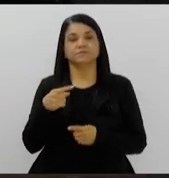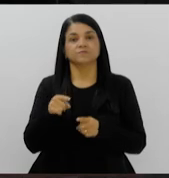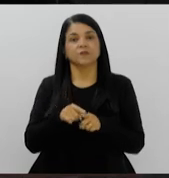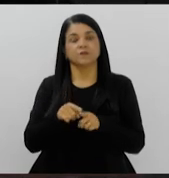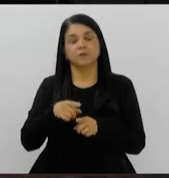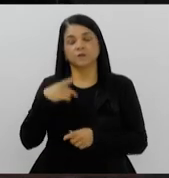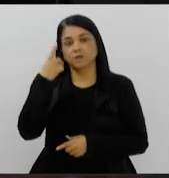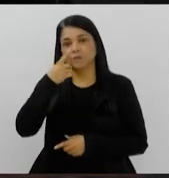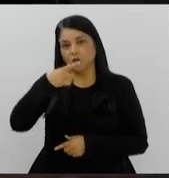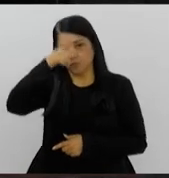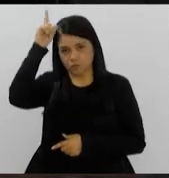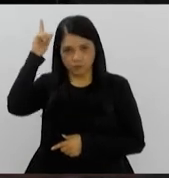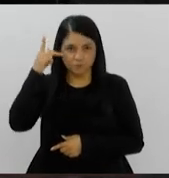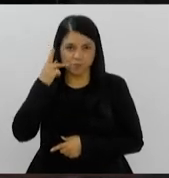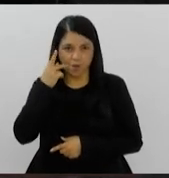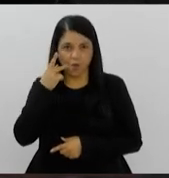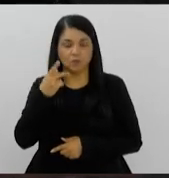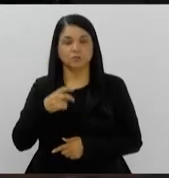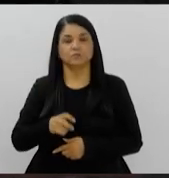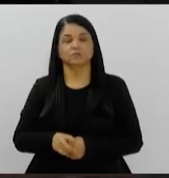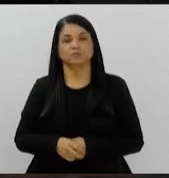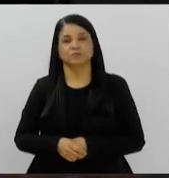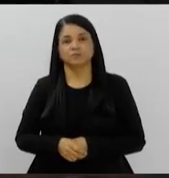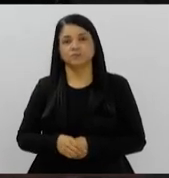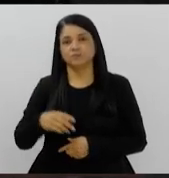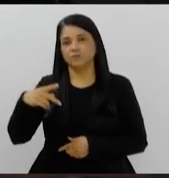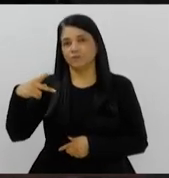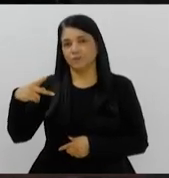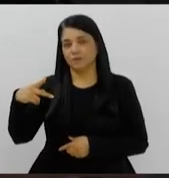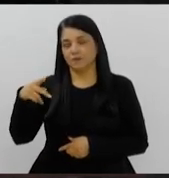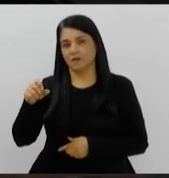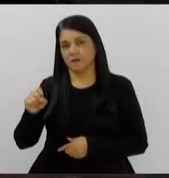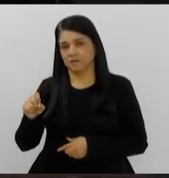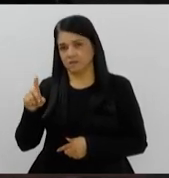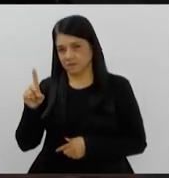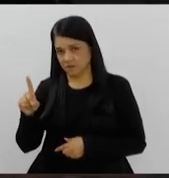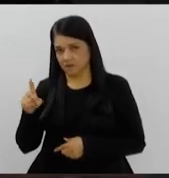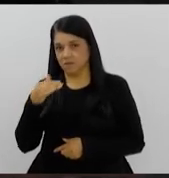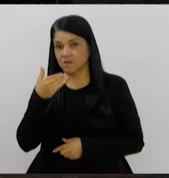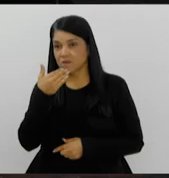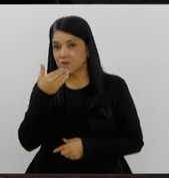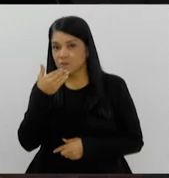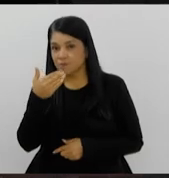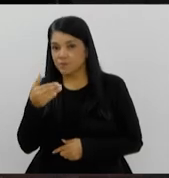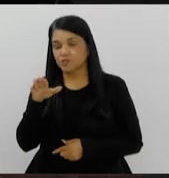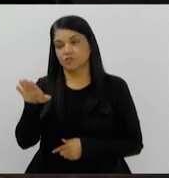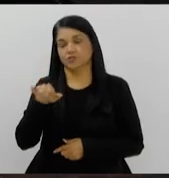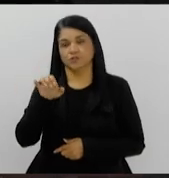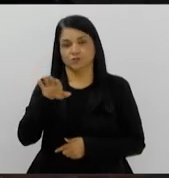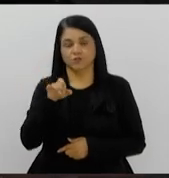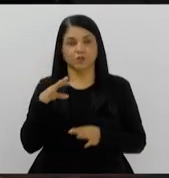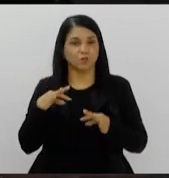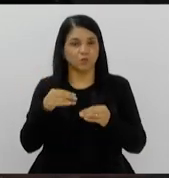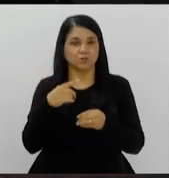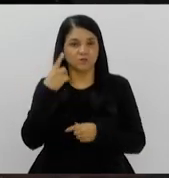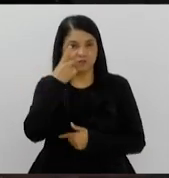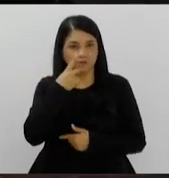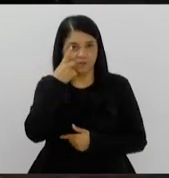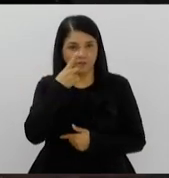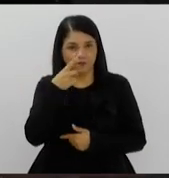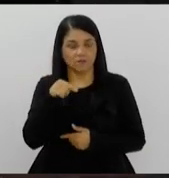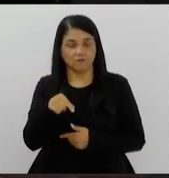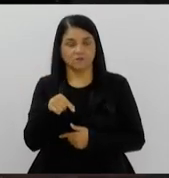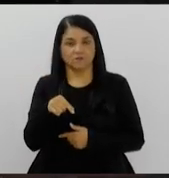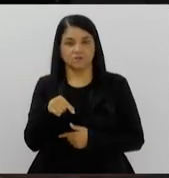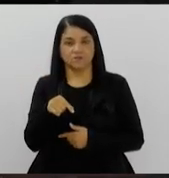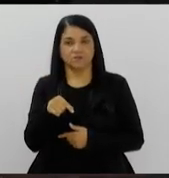Luiz Paulo, dos 5 do PSD. Eu quero fazer uma convocação a todos os deputados dessa casa que se